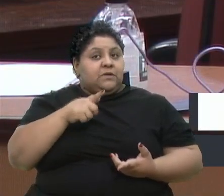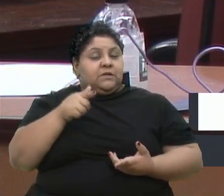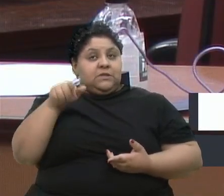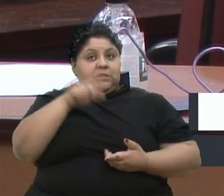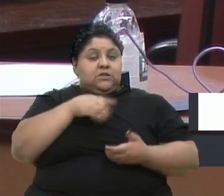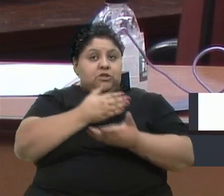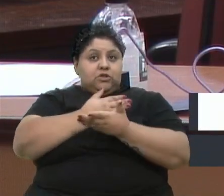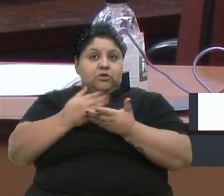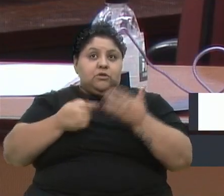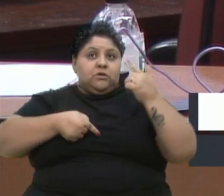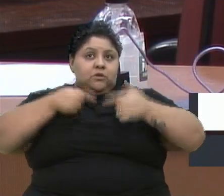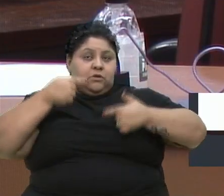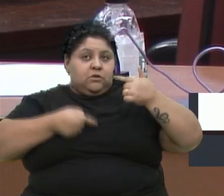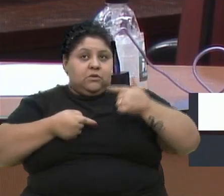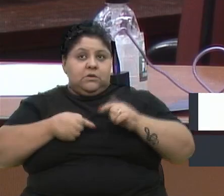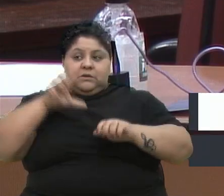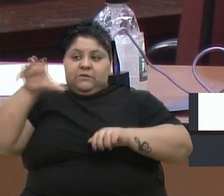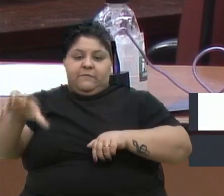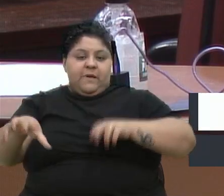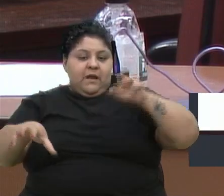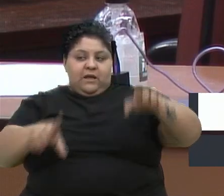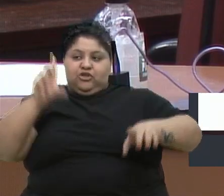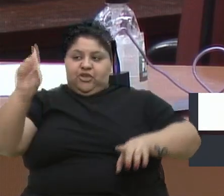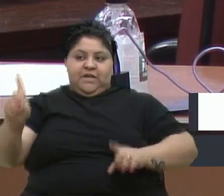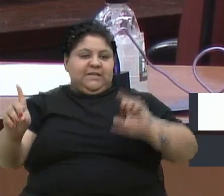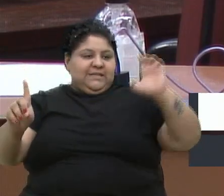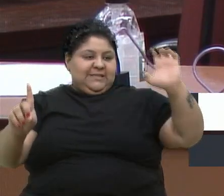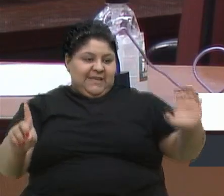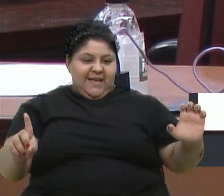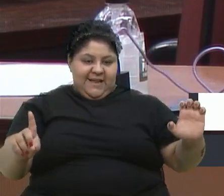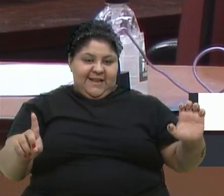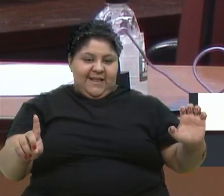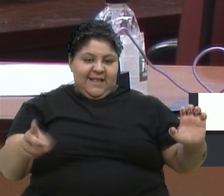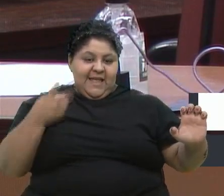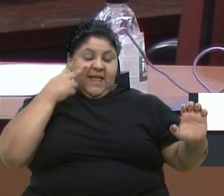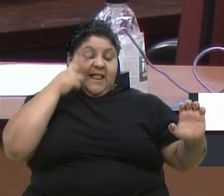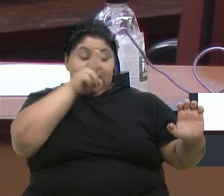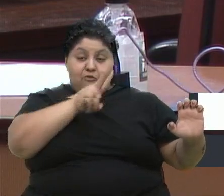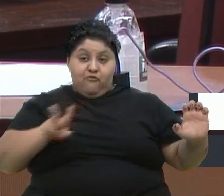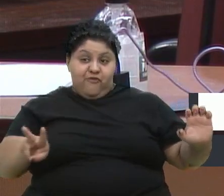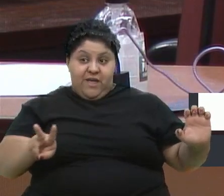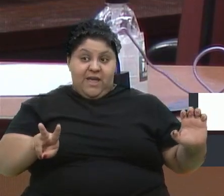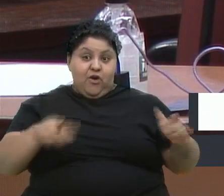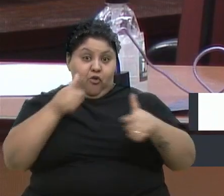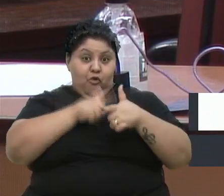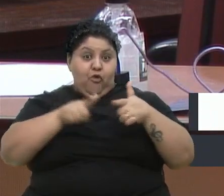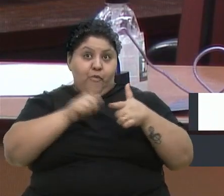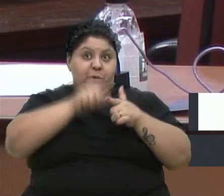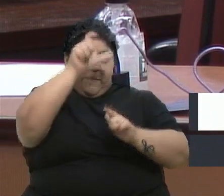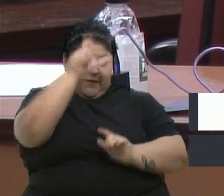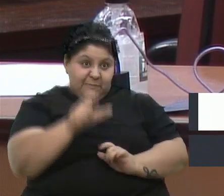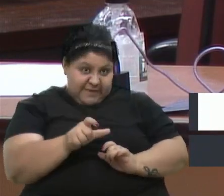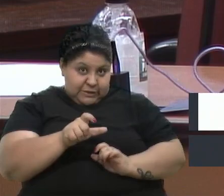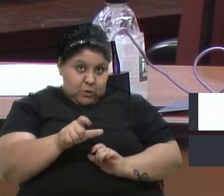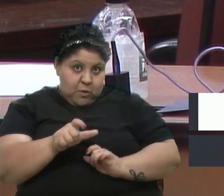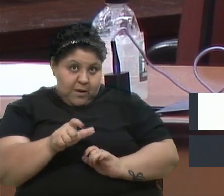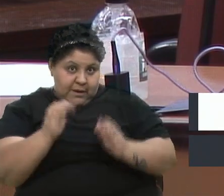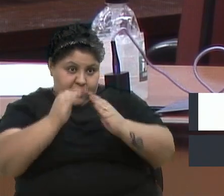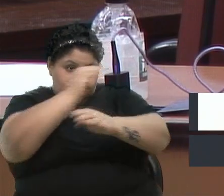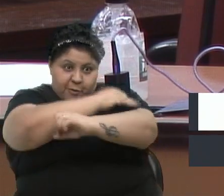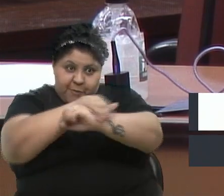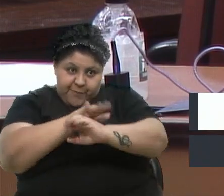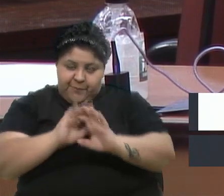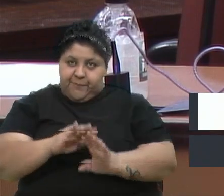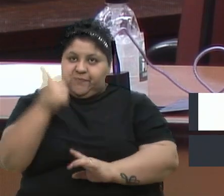debate em separar entre esquerda e direita e não ver a situação da pessoa que está em rua, a gente já começa um debate polarizado. Né? A